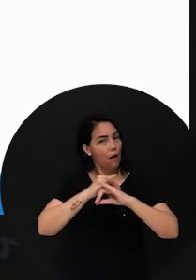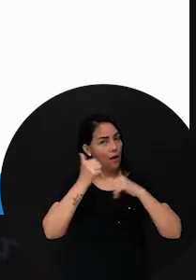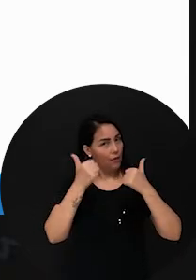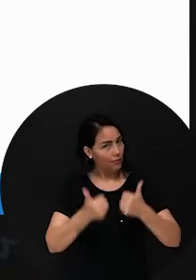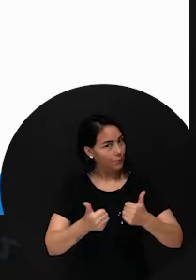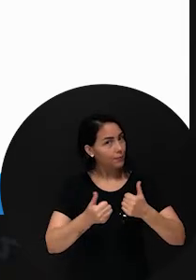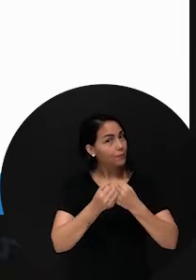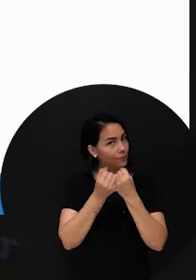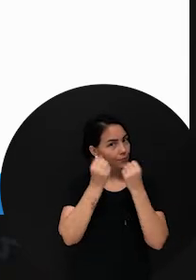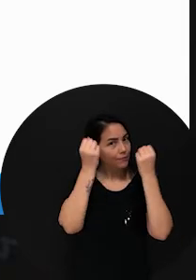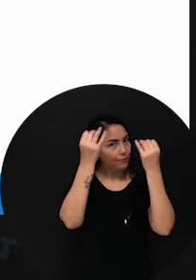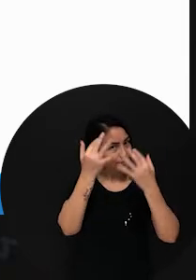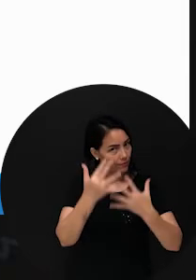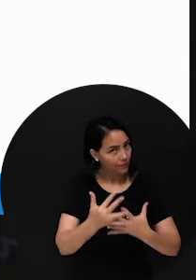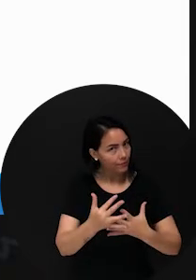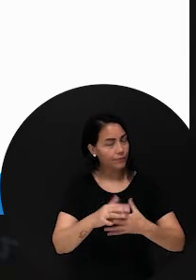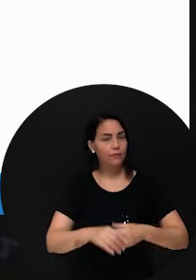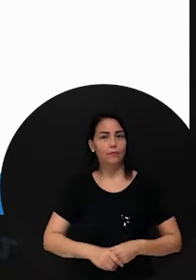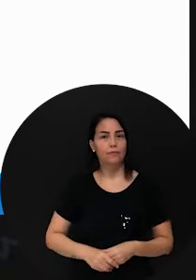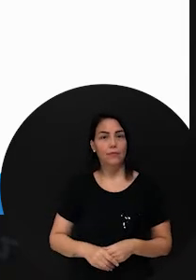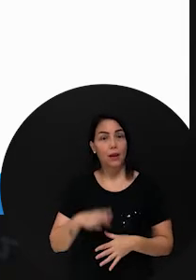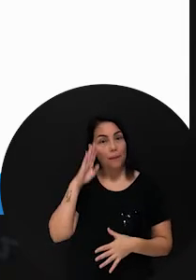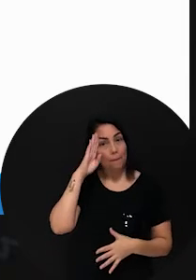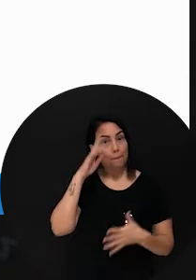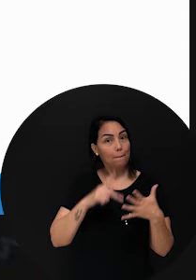Isso aí, inclusive a flauta doce.